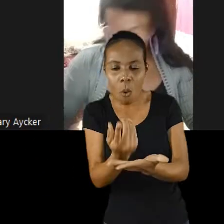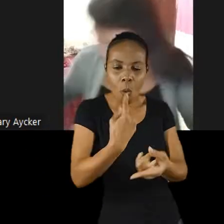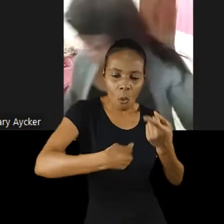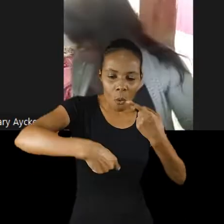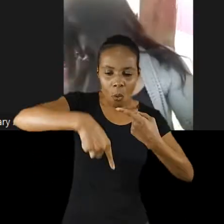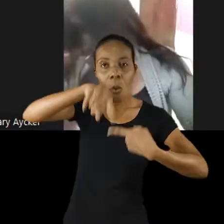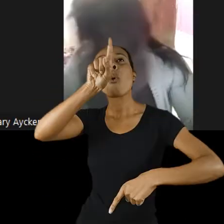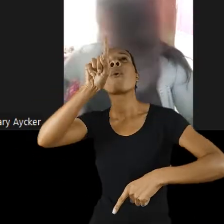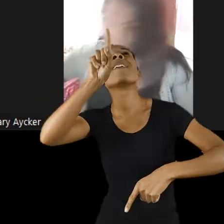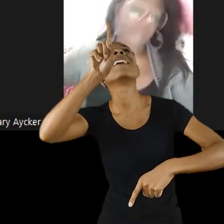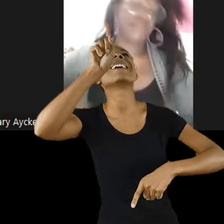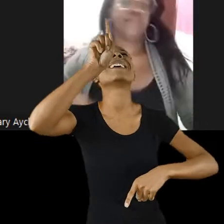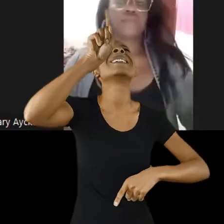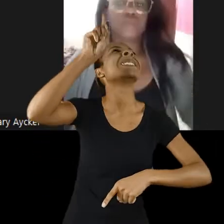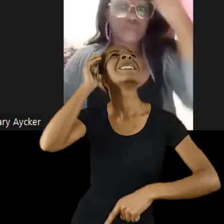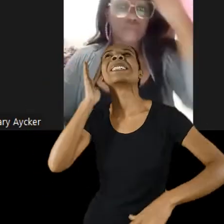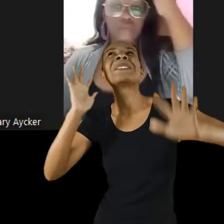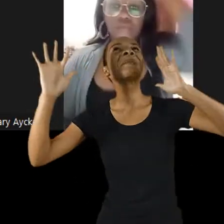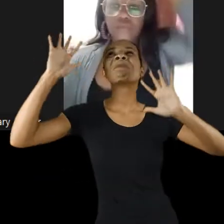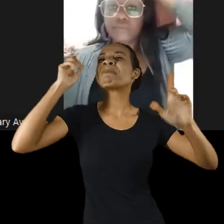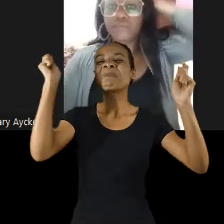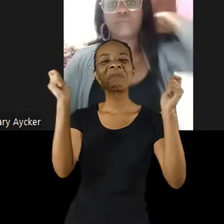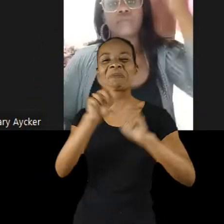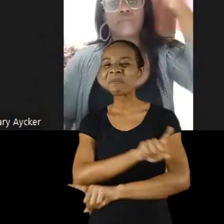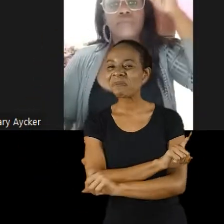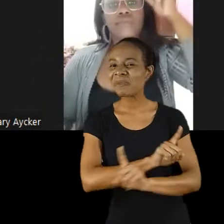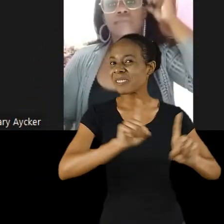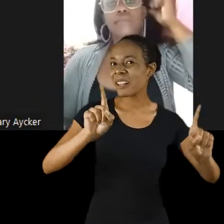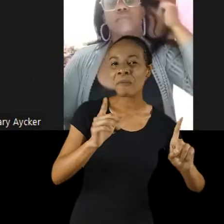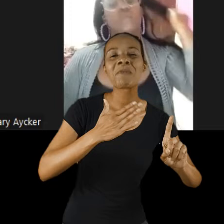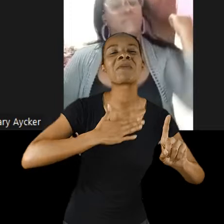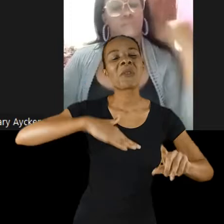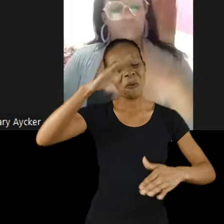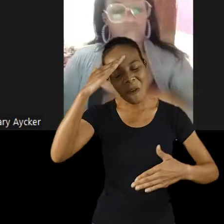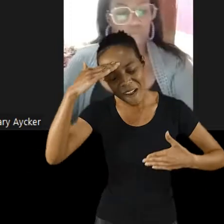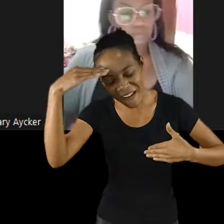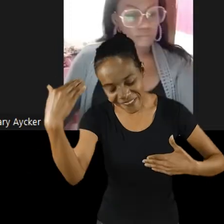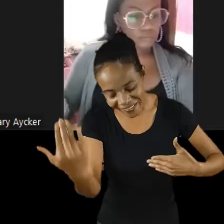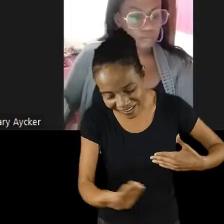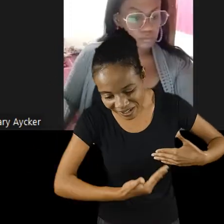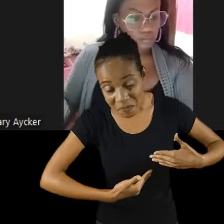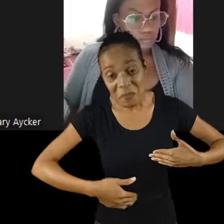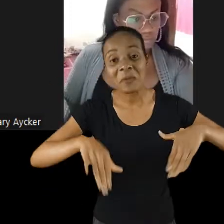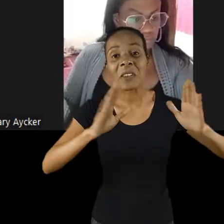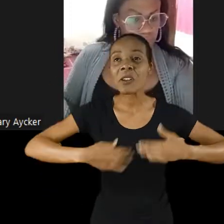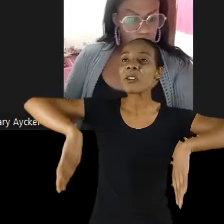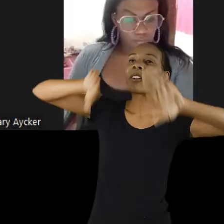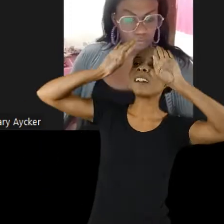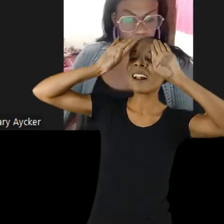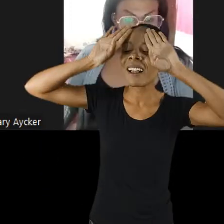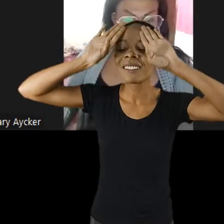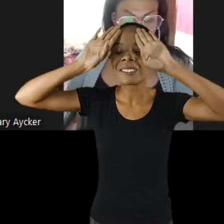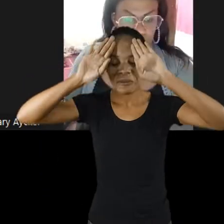de tudo que eu posso imaginar. Agradeço sempre pros guias que não me deixam